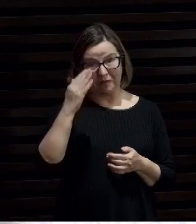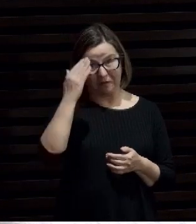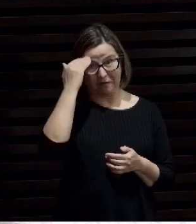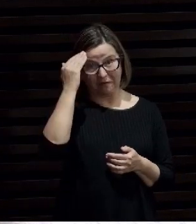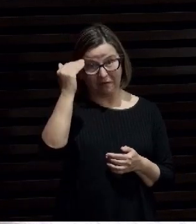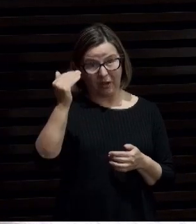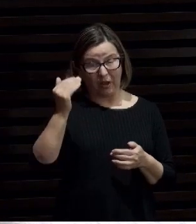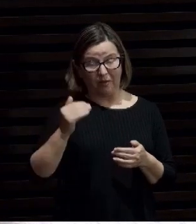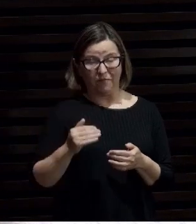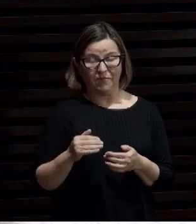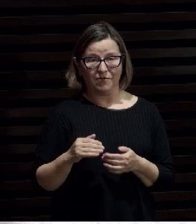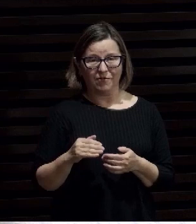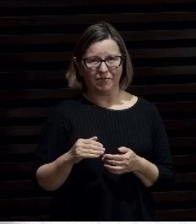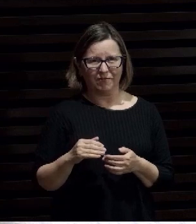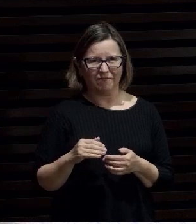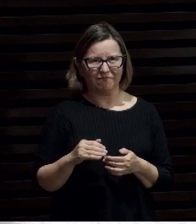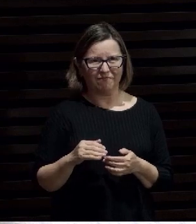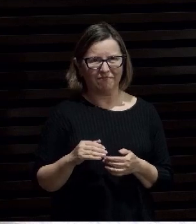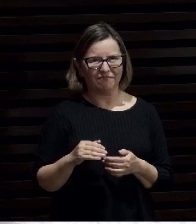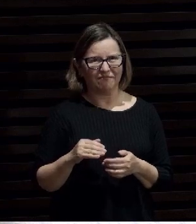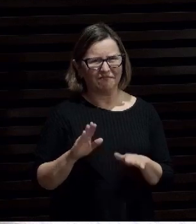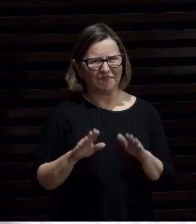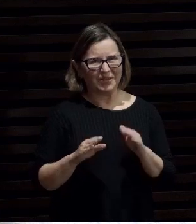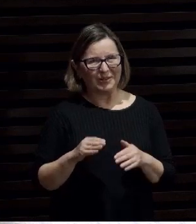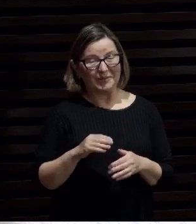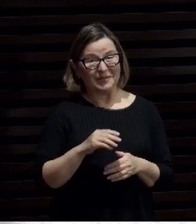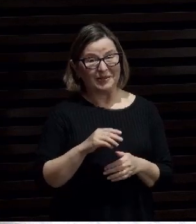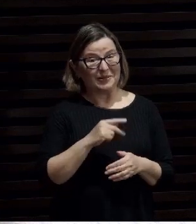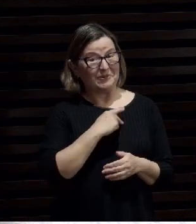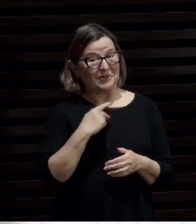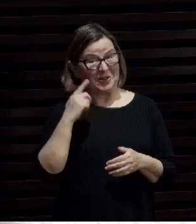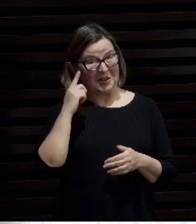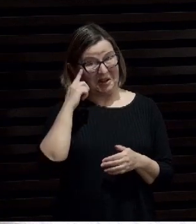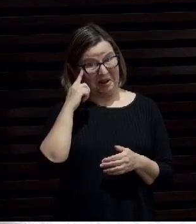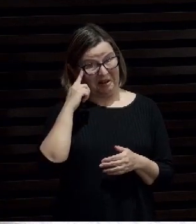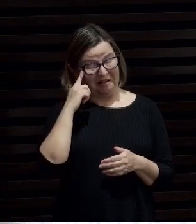como o pastor Glênio. Um cara bom.